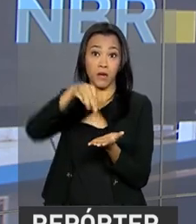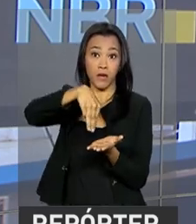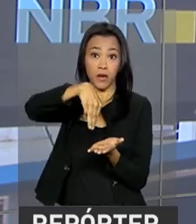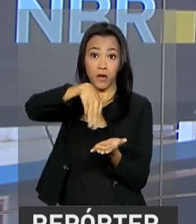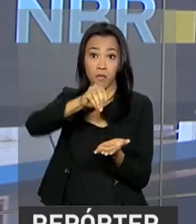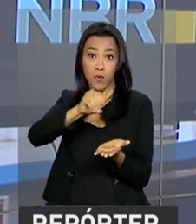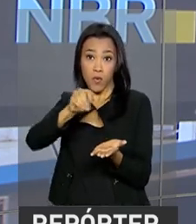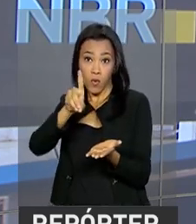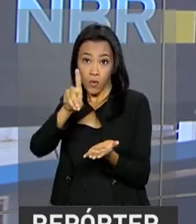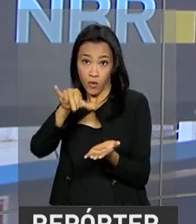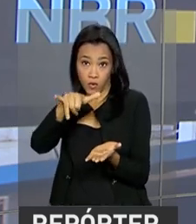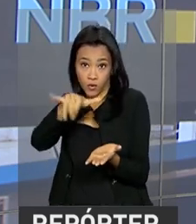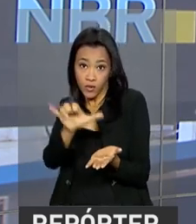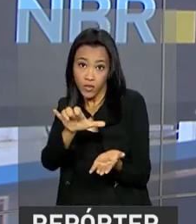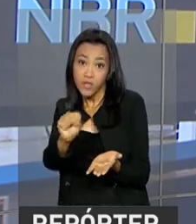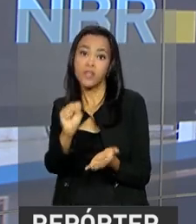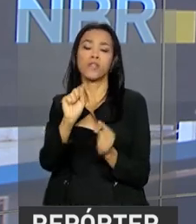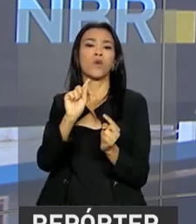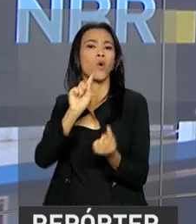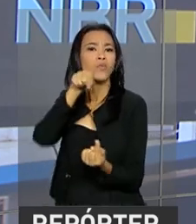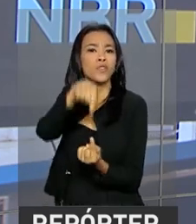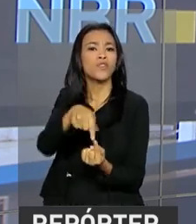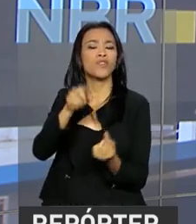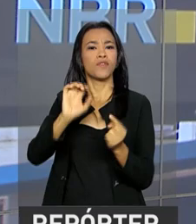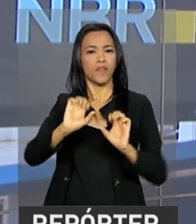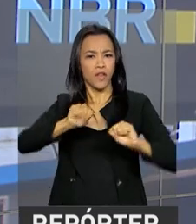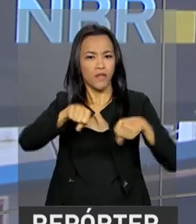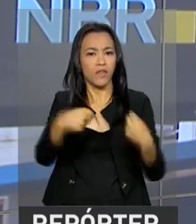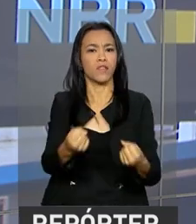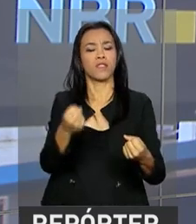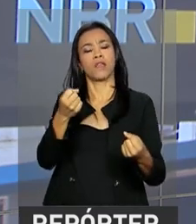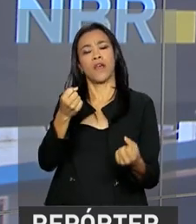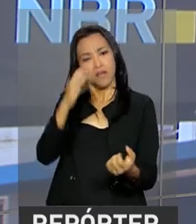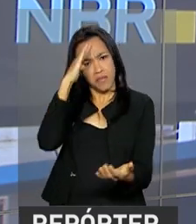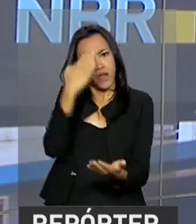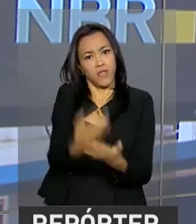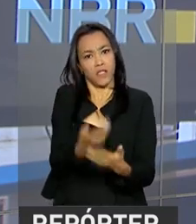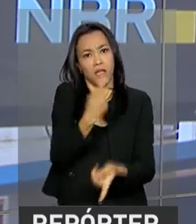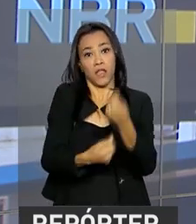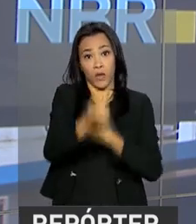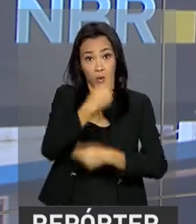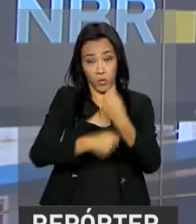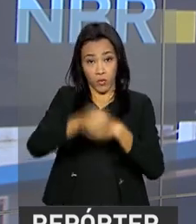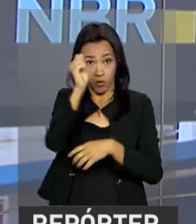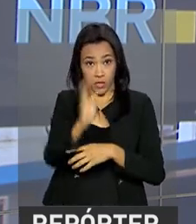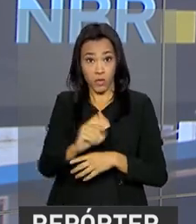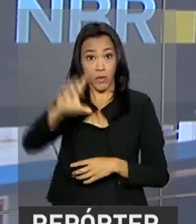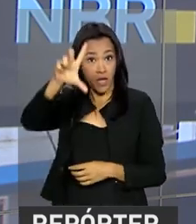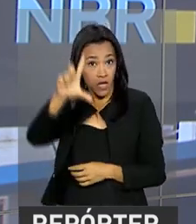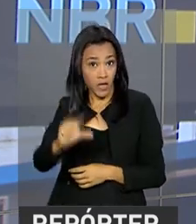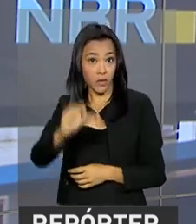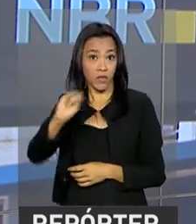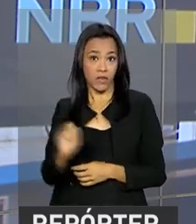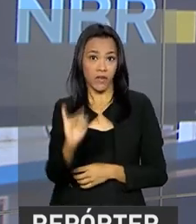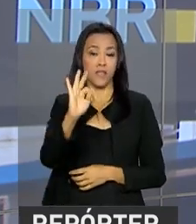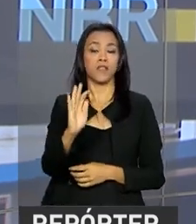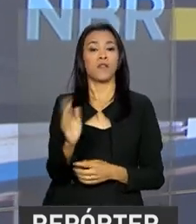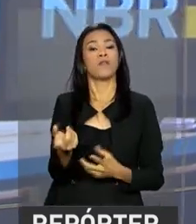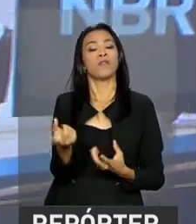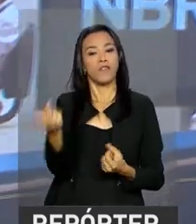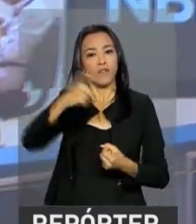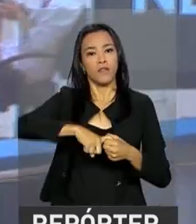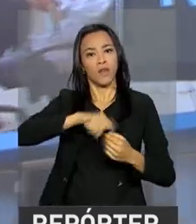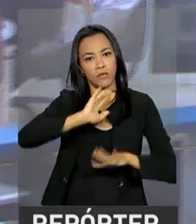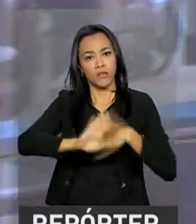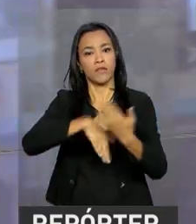esforços do governo para recuperar a credibilidade da economia, reduzir a inflação e retomar o crescimento do país.